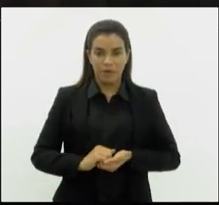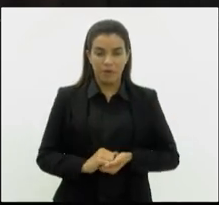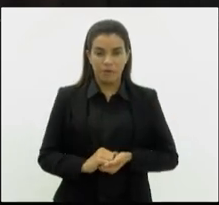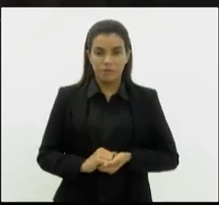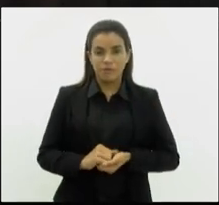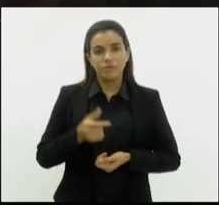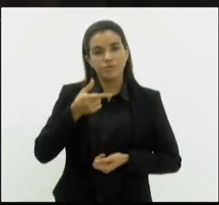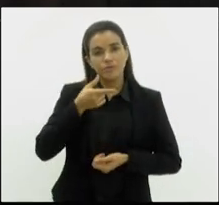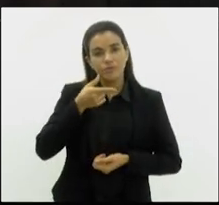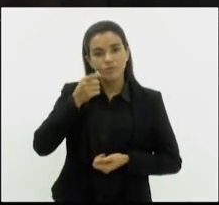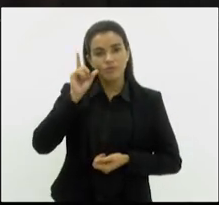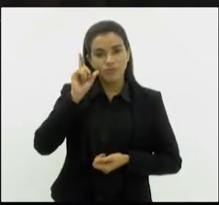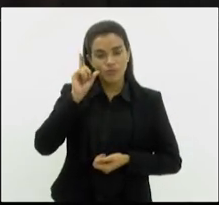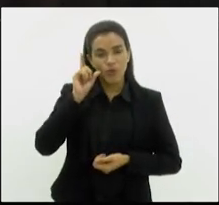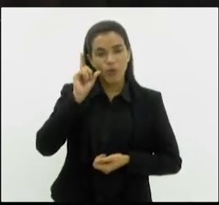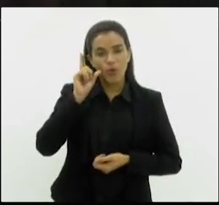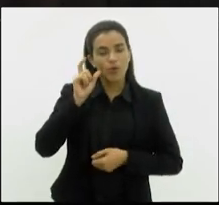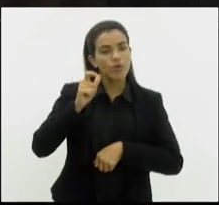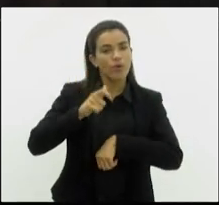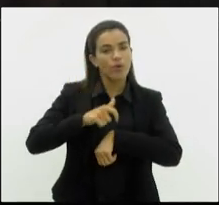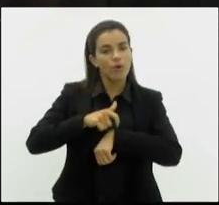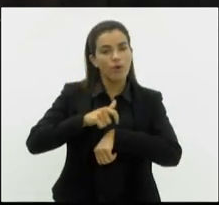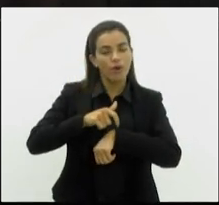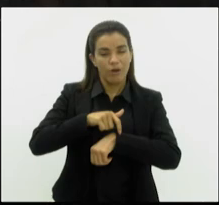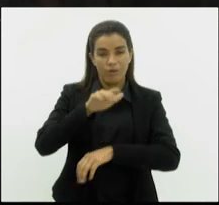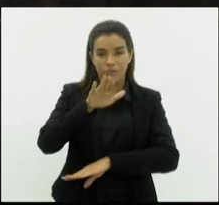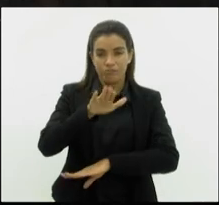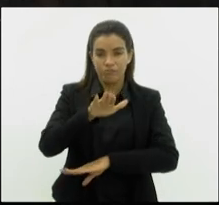ontem, no meio da tarde,